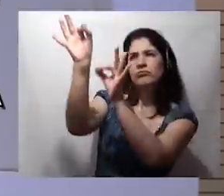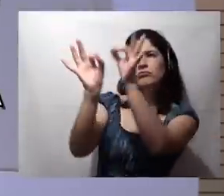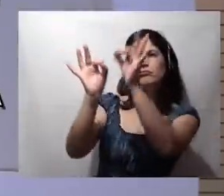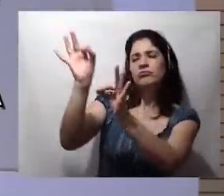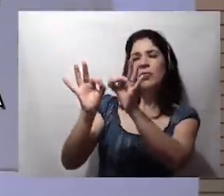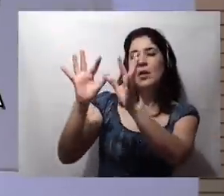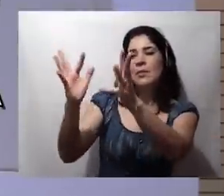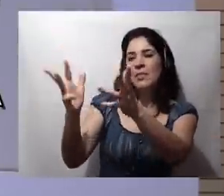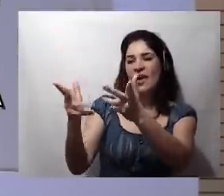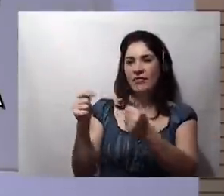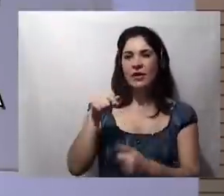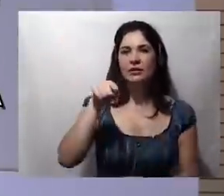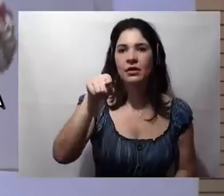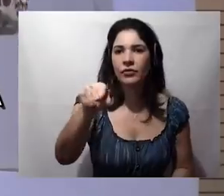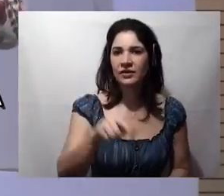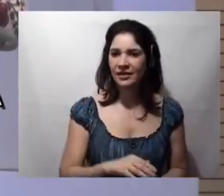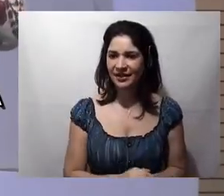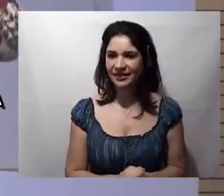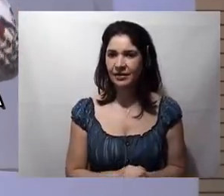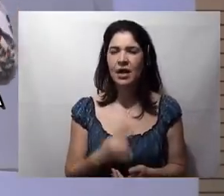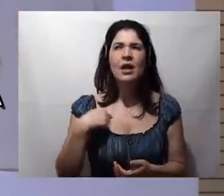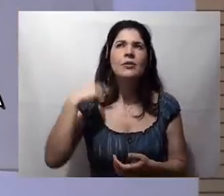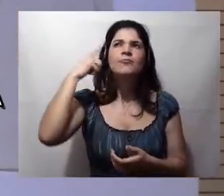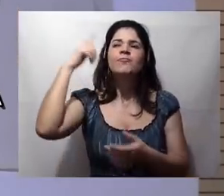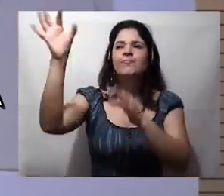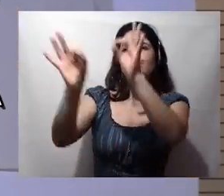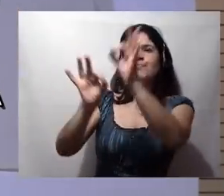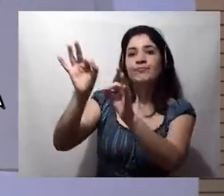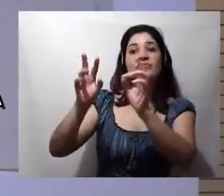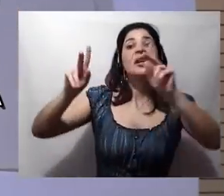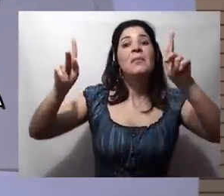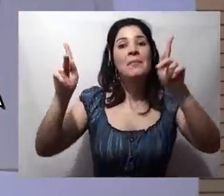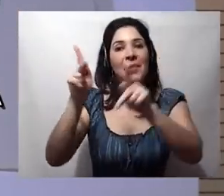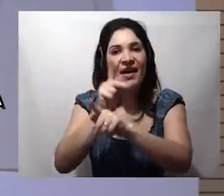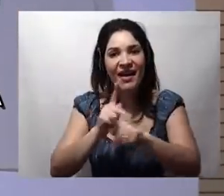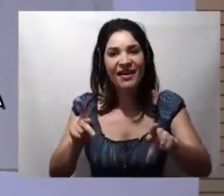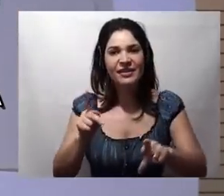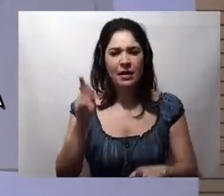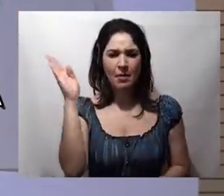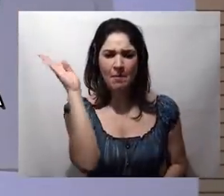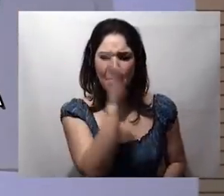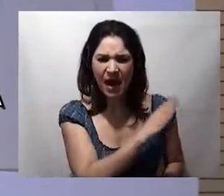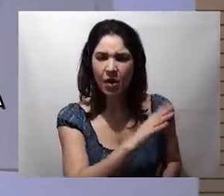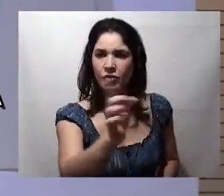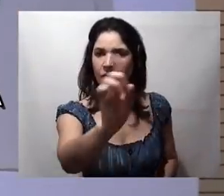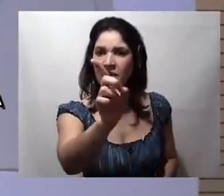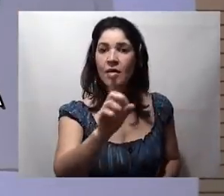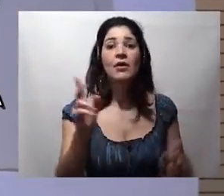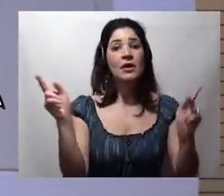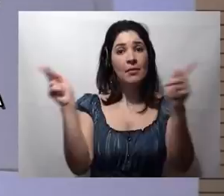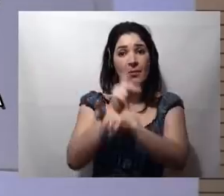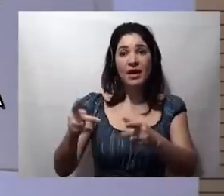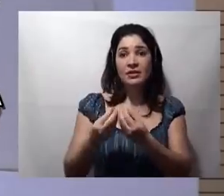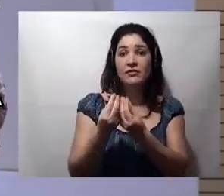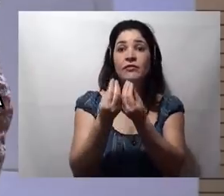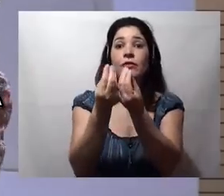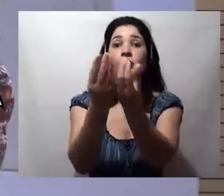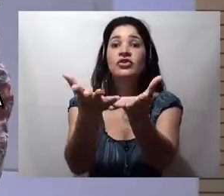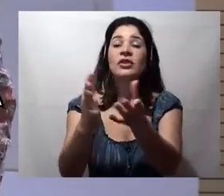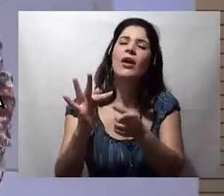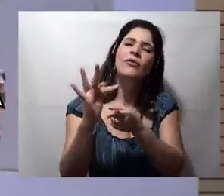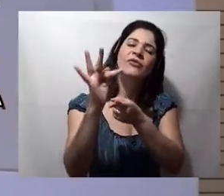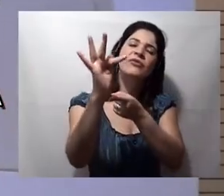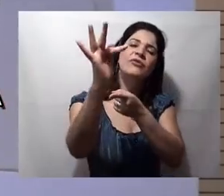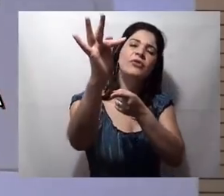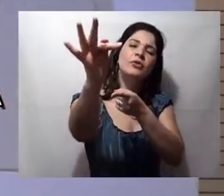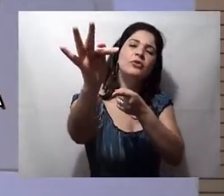respeito diz o senhor são pensamentos de paz e não de mal para lhe dar um